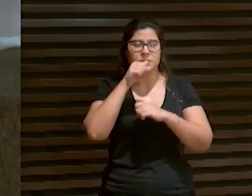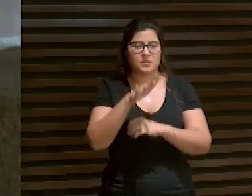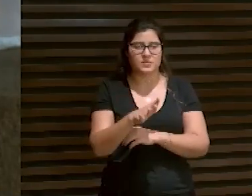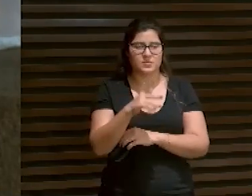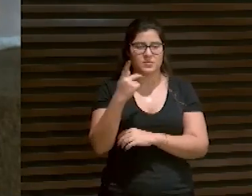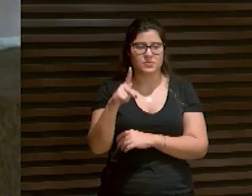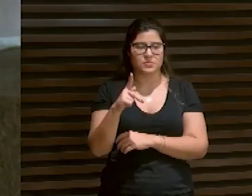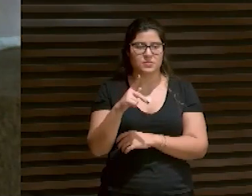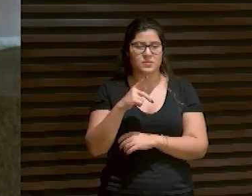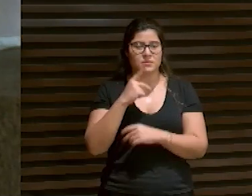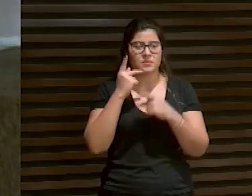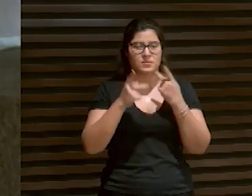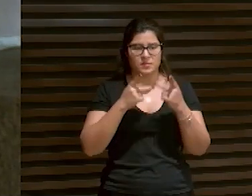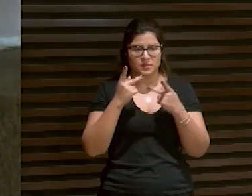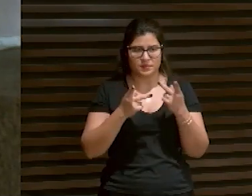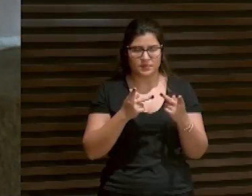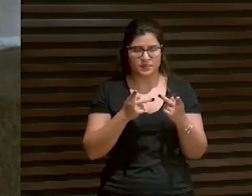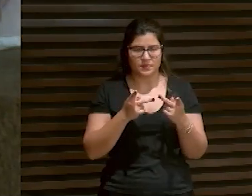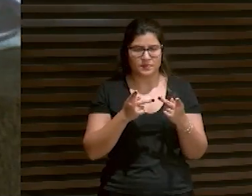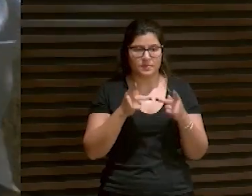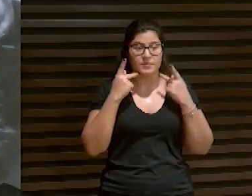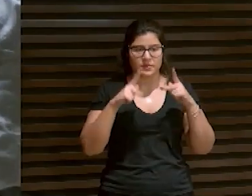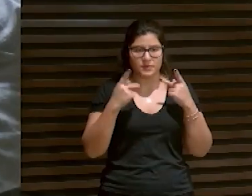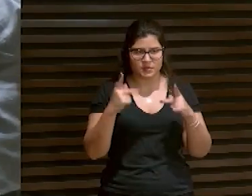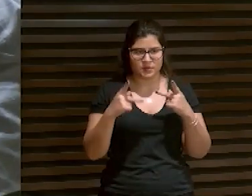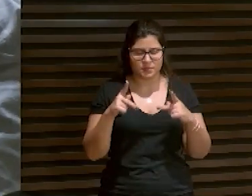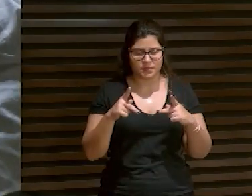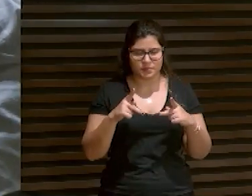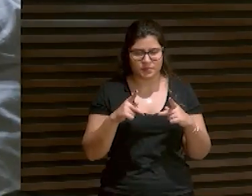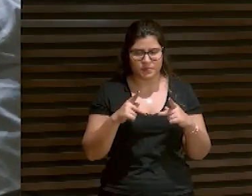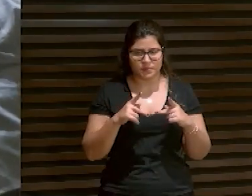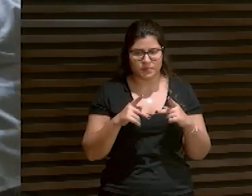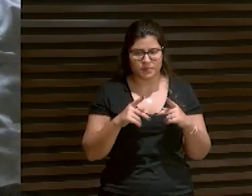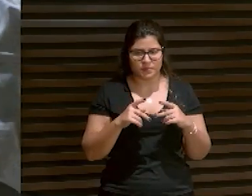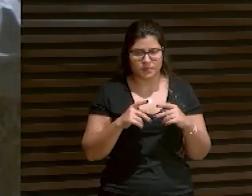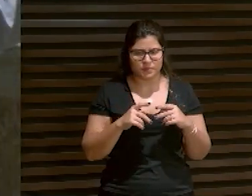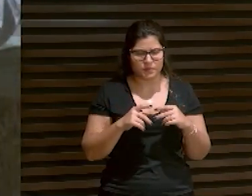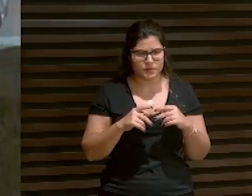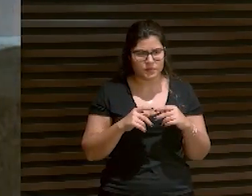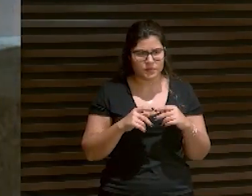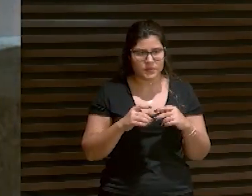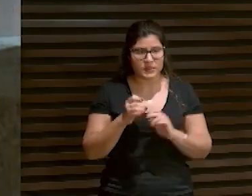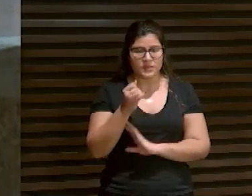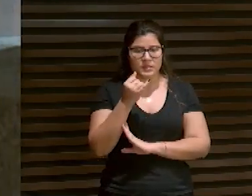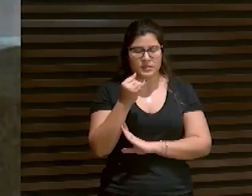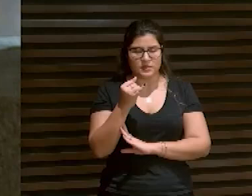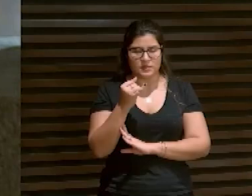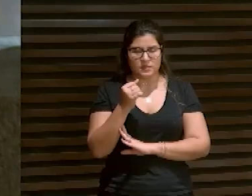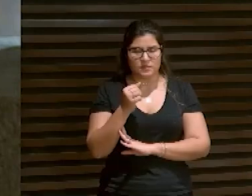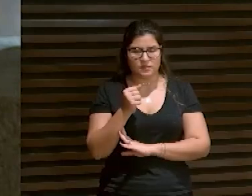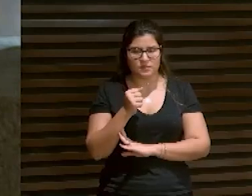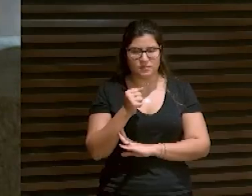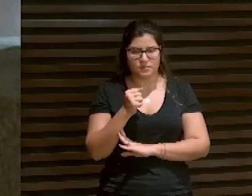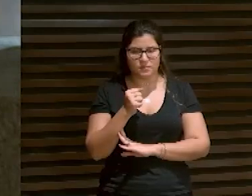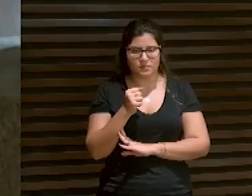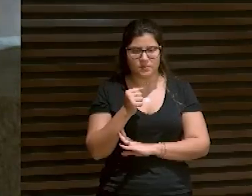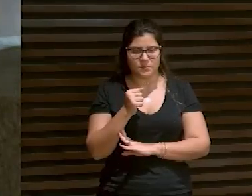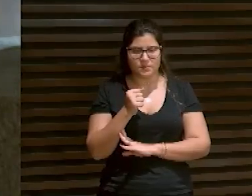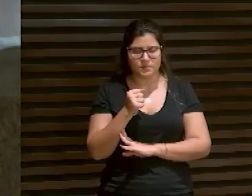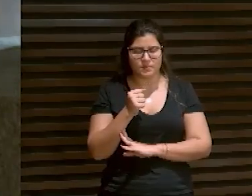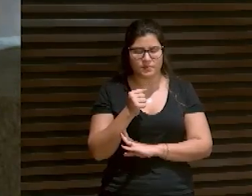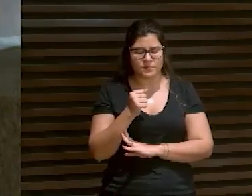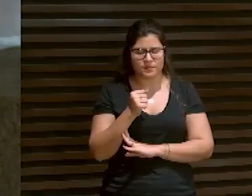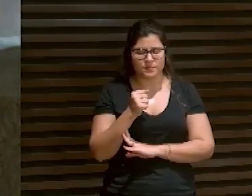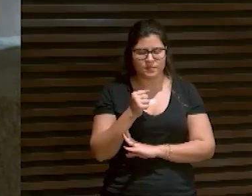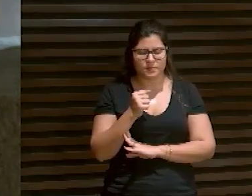Deus que nós não dependemos de quem sobe neste púlpito. Porque se vocês e eu também, que também vejo, assisto os cultos